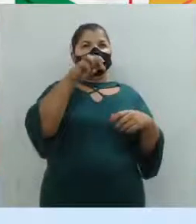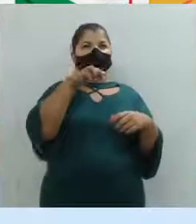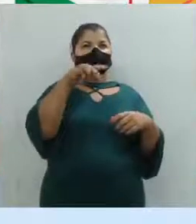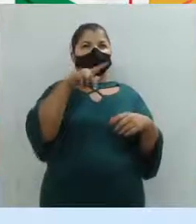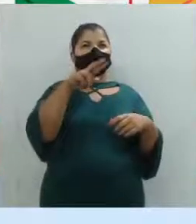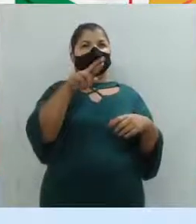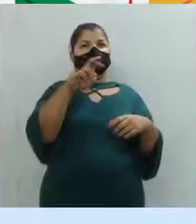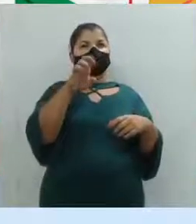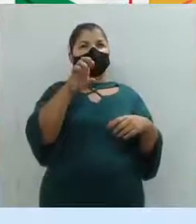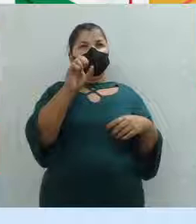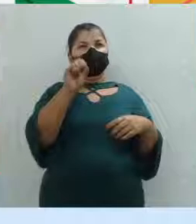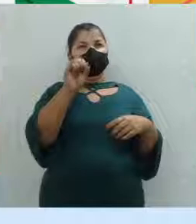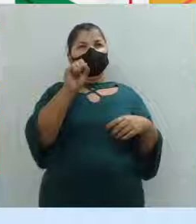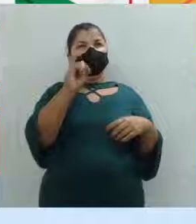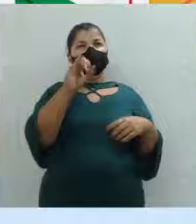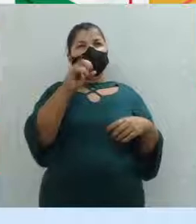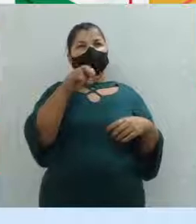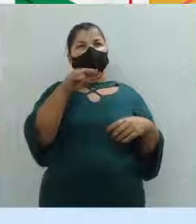nos anos de